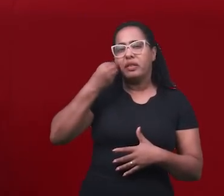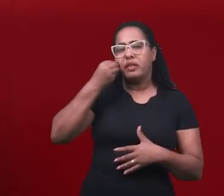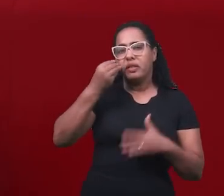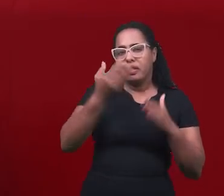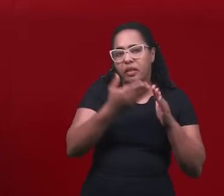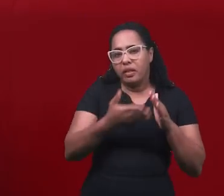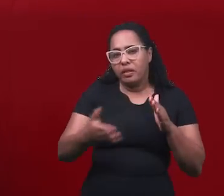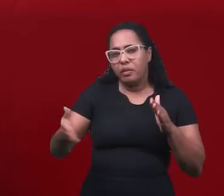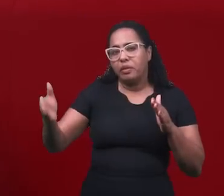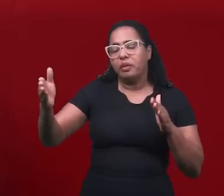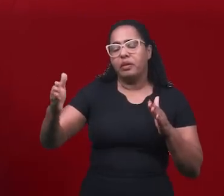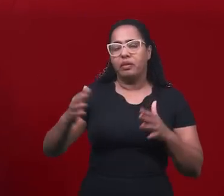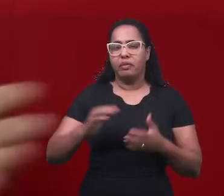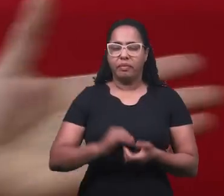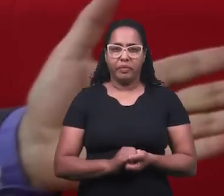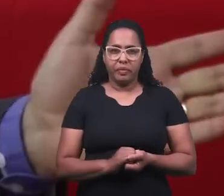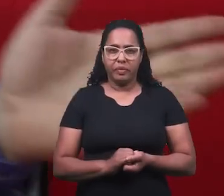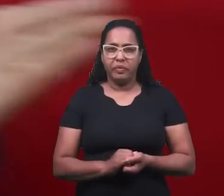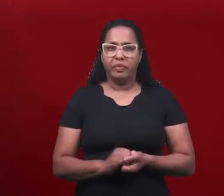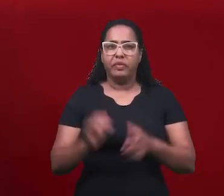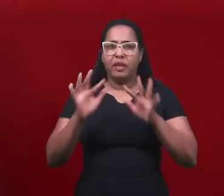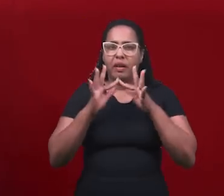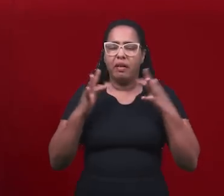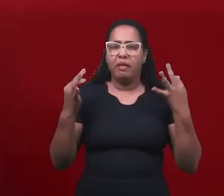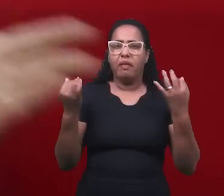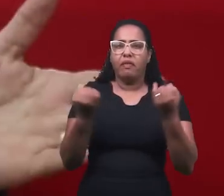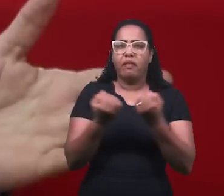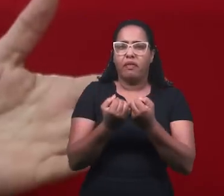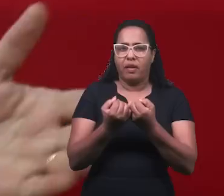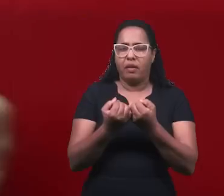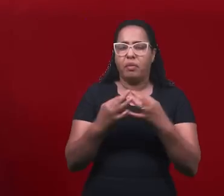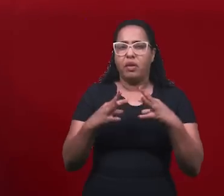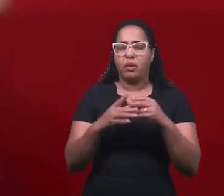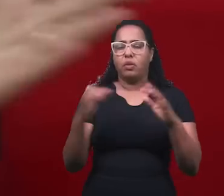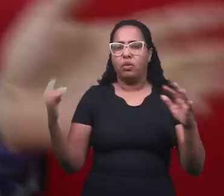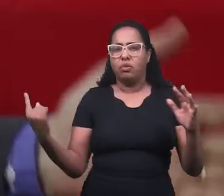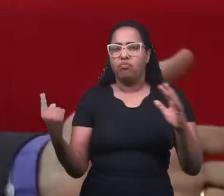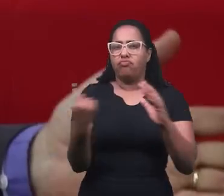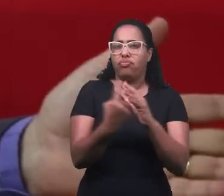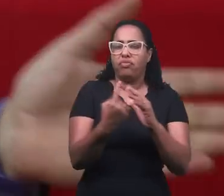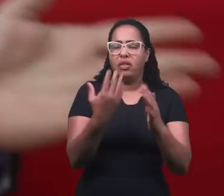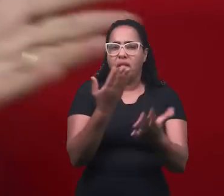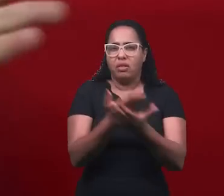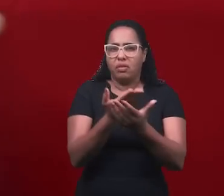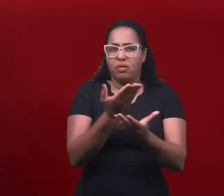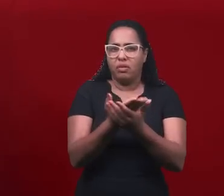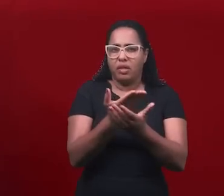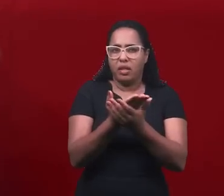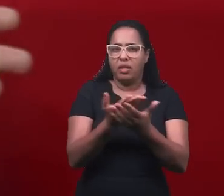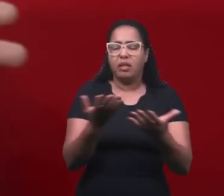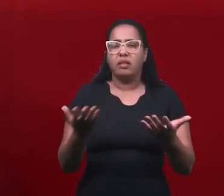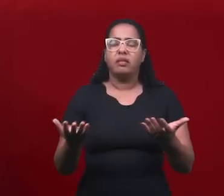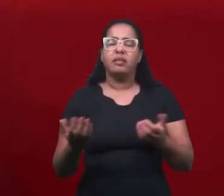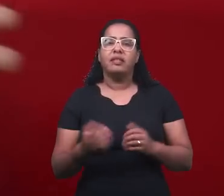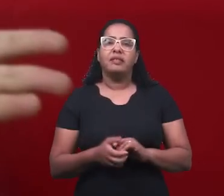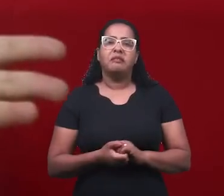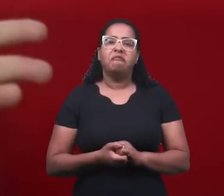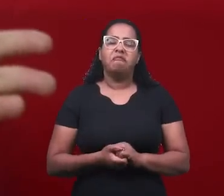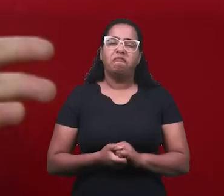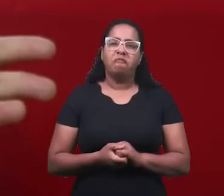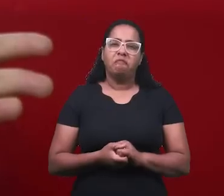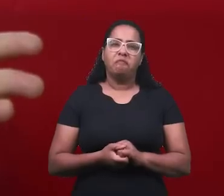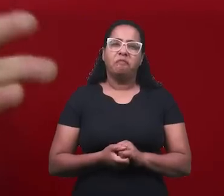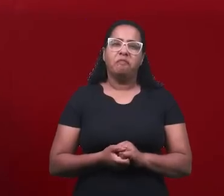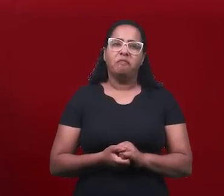essa experiência do dia a dia. A família, todo mundo já está integrado, estão estudando, tá? Que